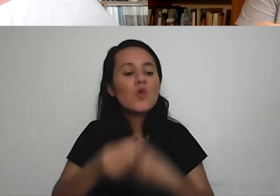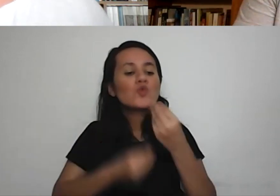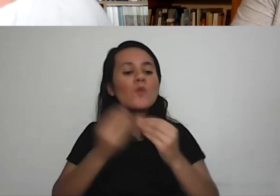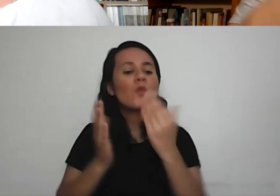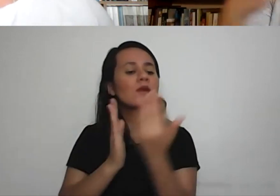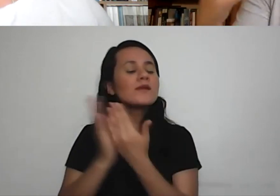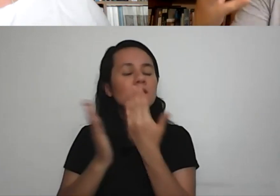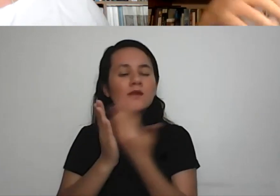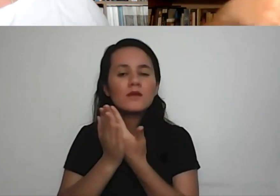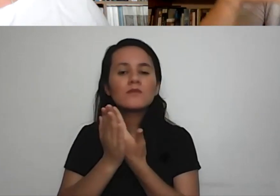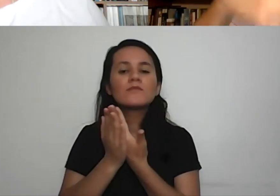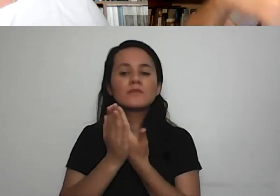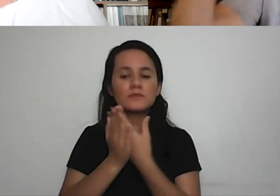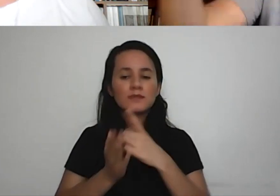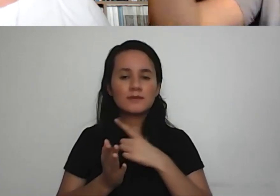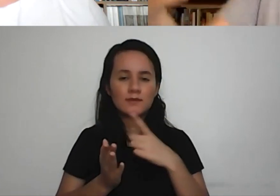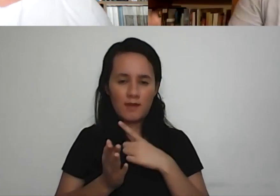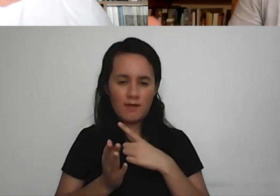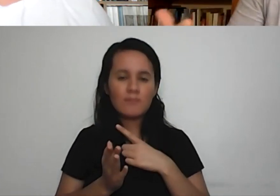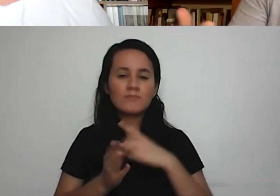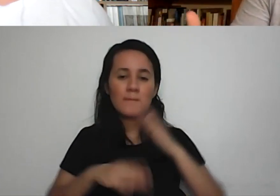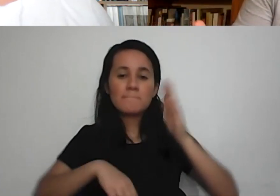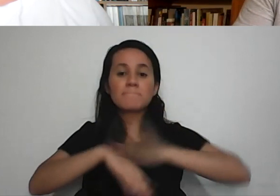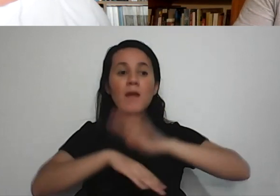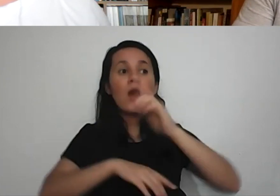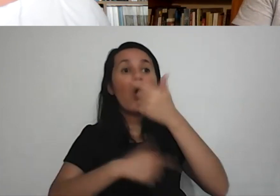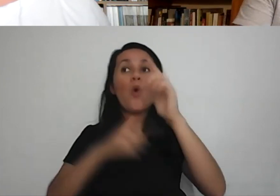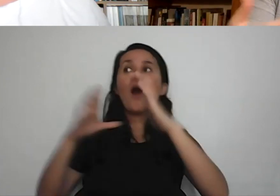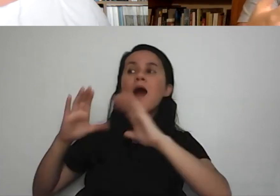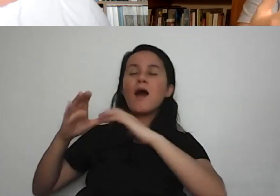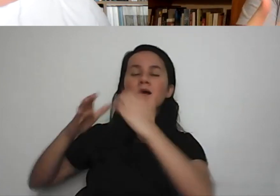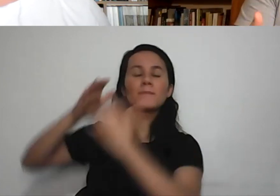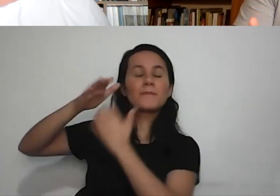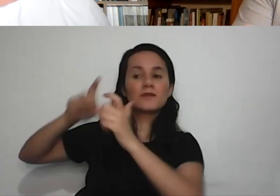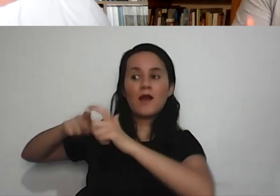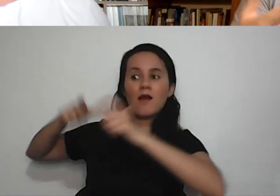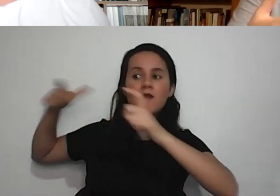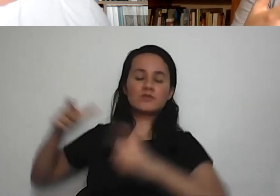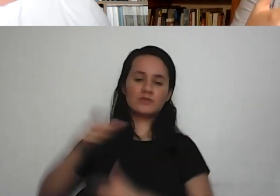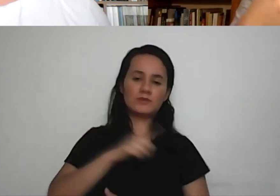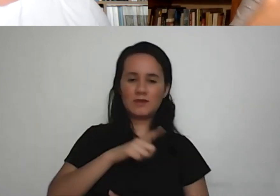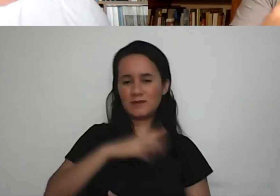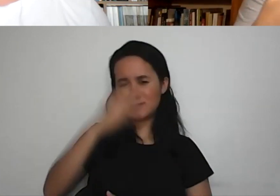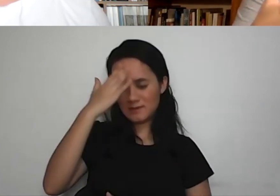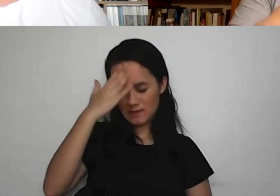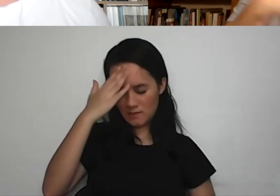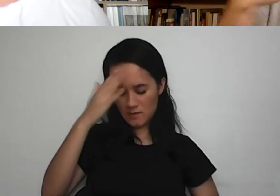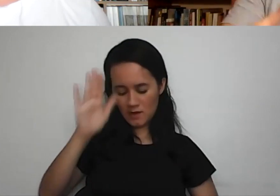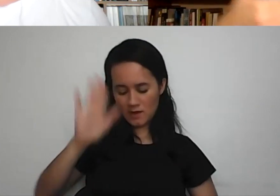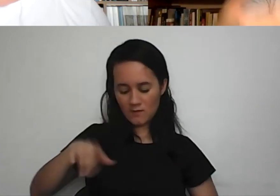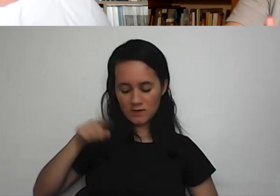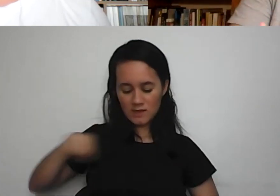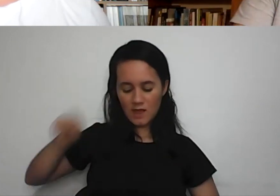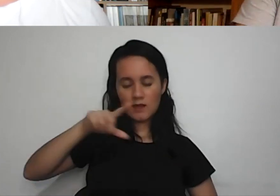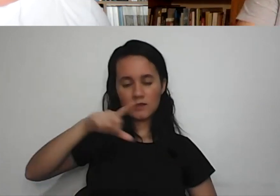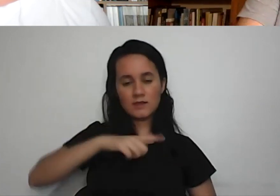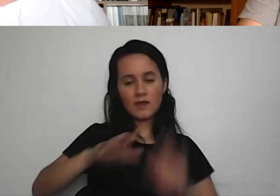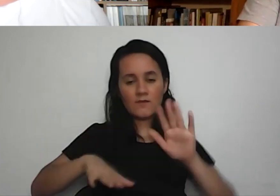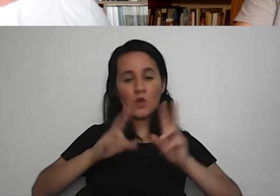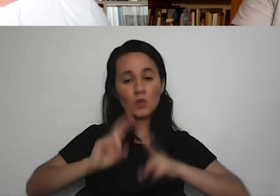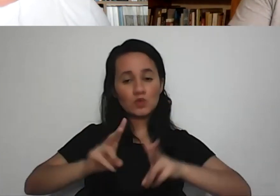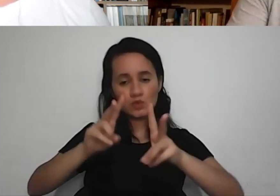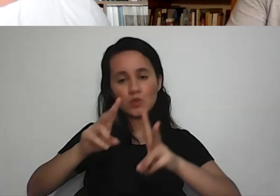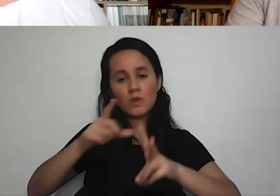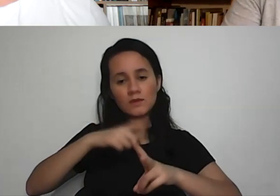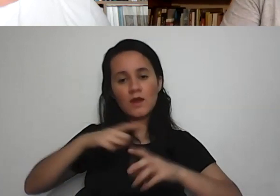livro tão dinâmico, além dessas grandes editoras. Né? Porque, como você falou, elas são as editoras que até hoje dominam